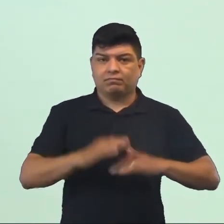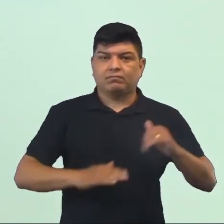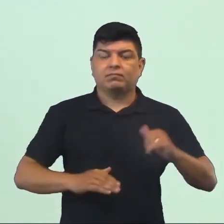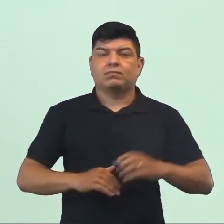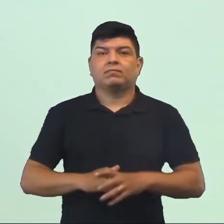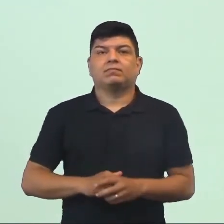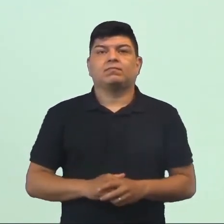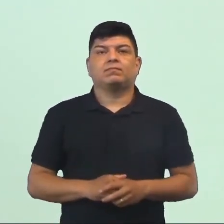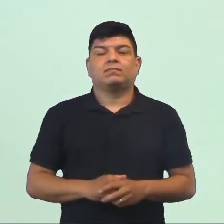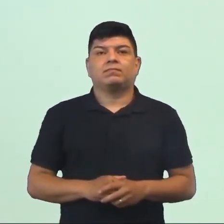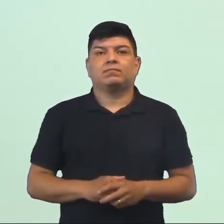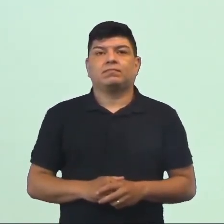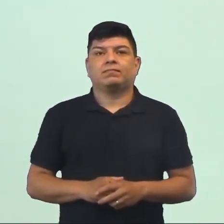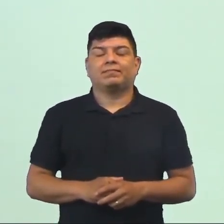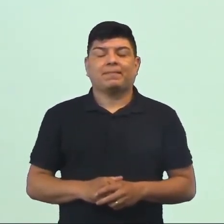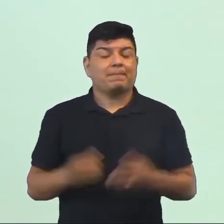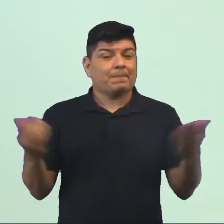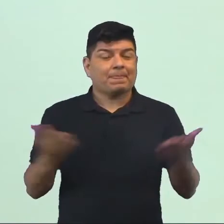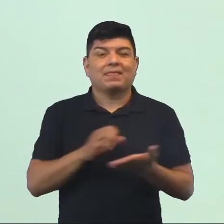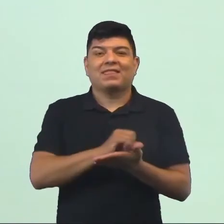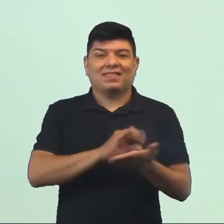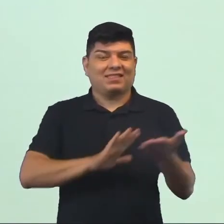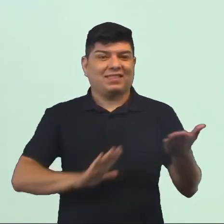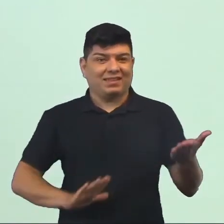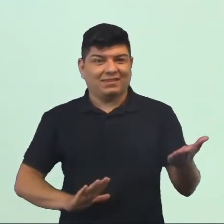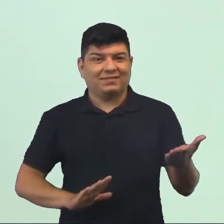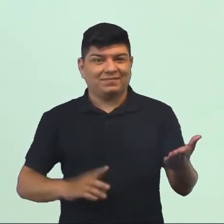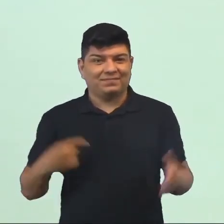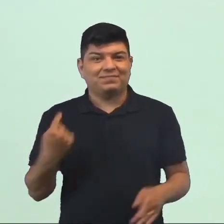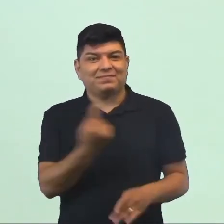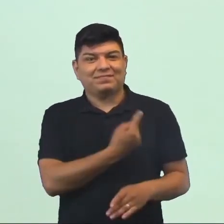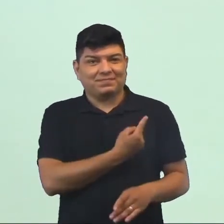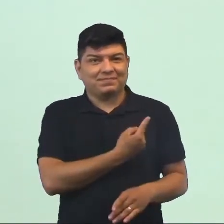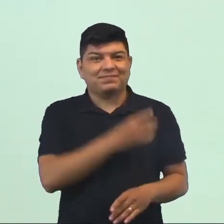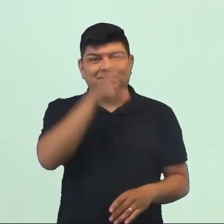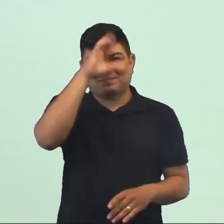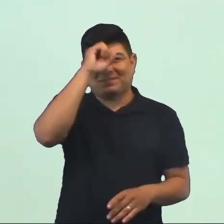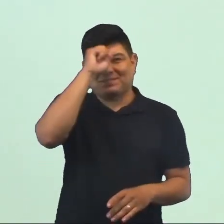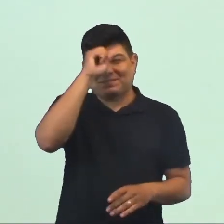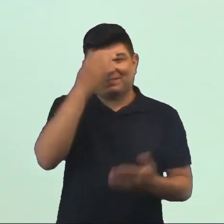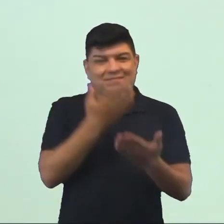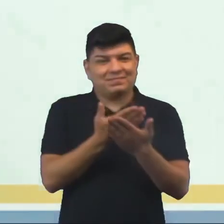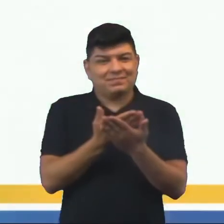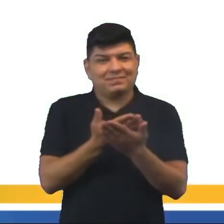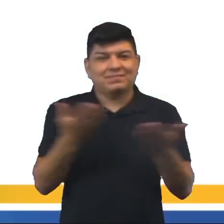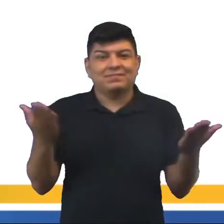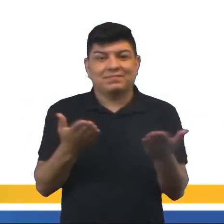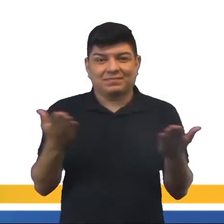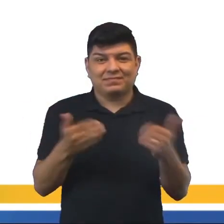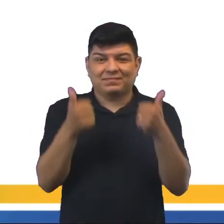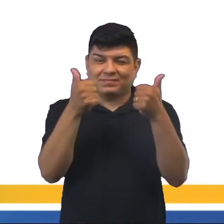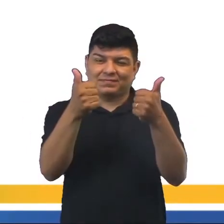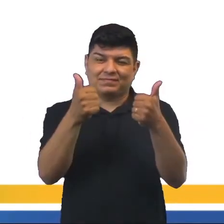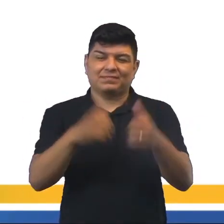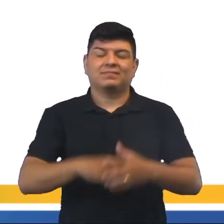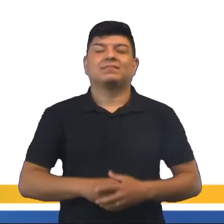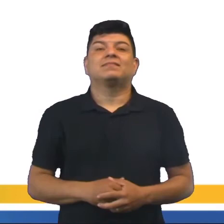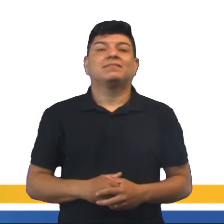Ok? Vamos agora exercitar o que a gente aprendeu na aula de hoje.